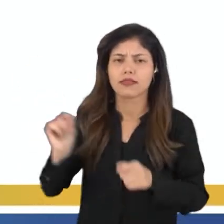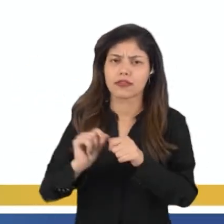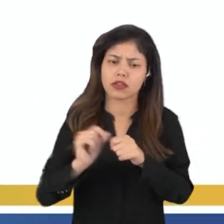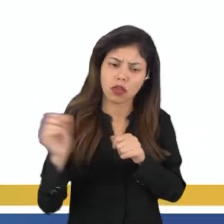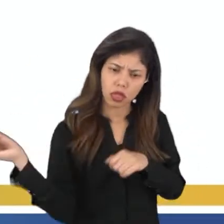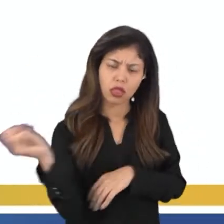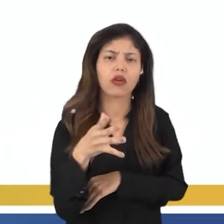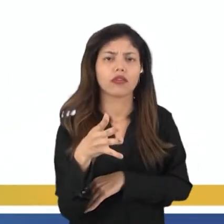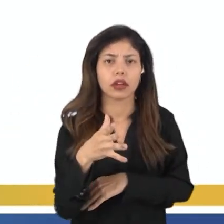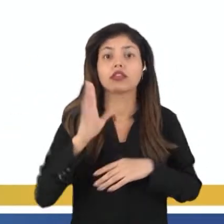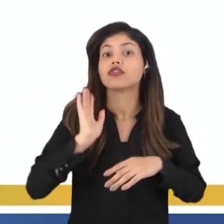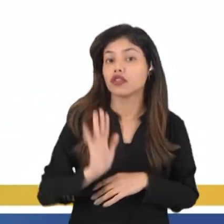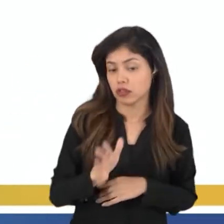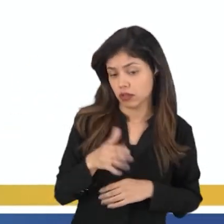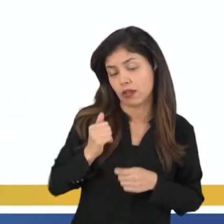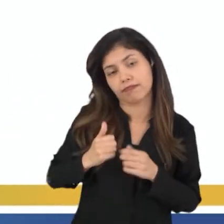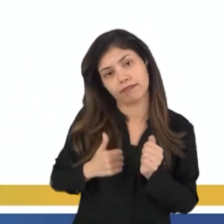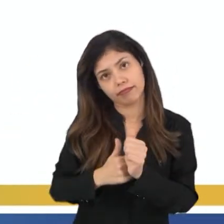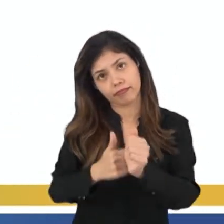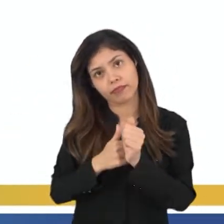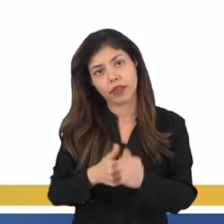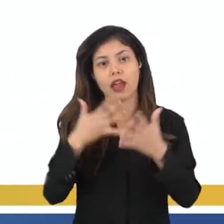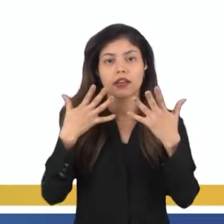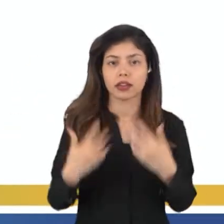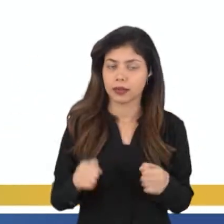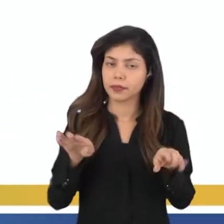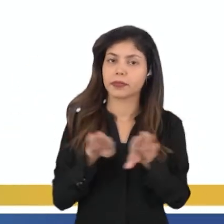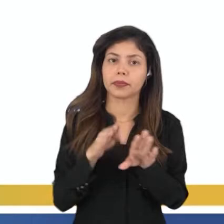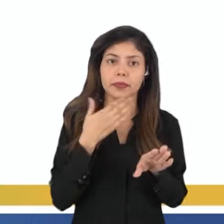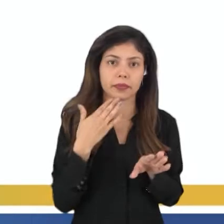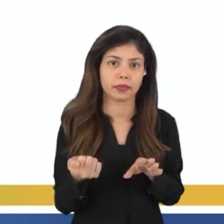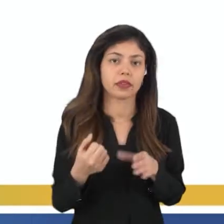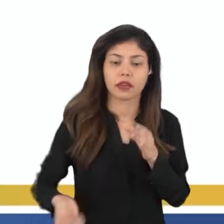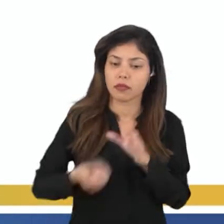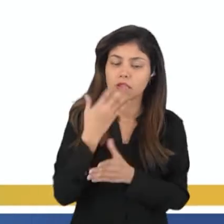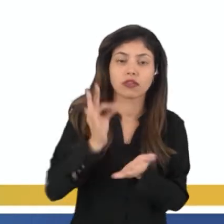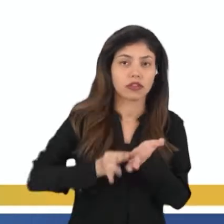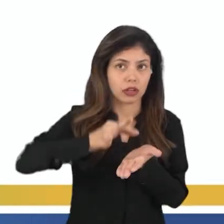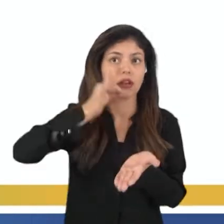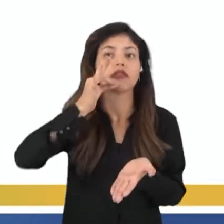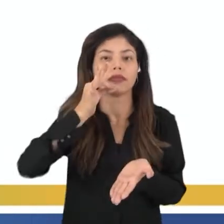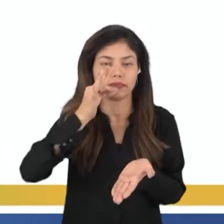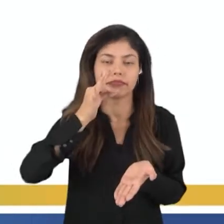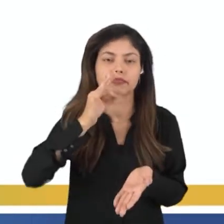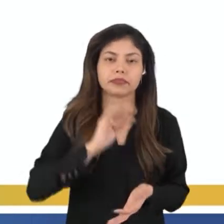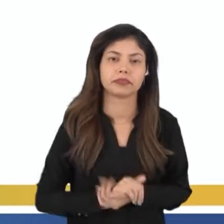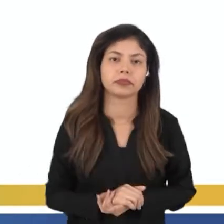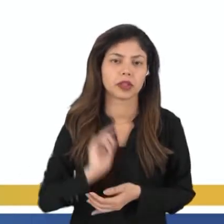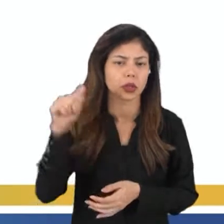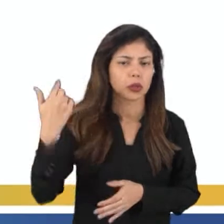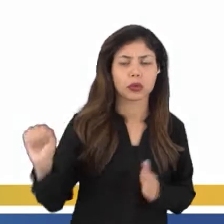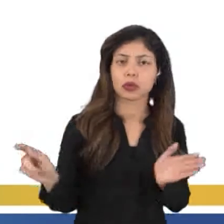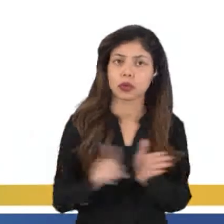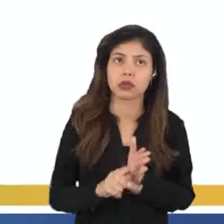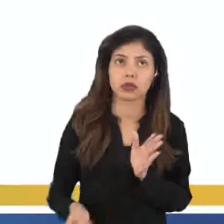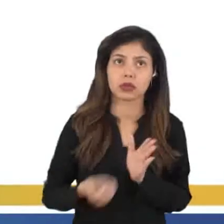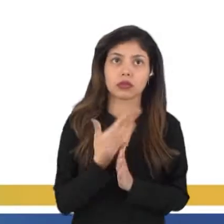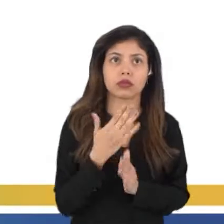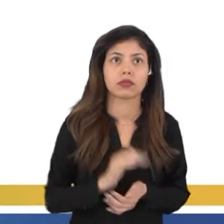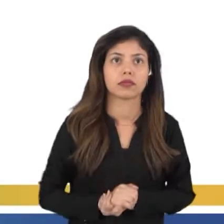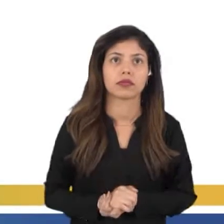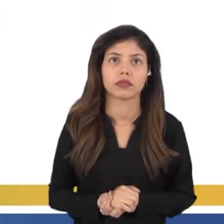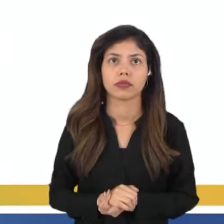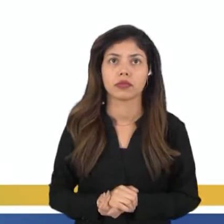formação, já serviu para atender a produção de café, da mineração e outros produtos da época